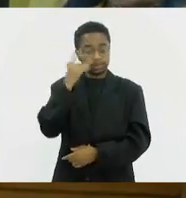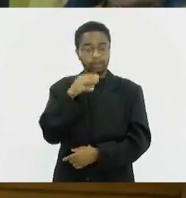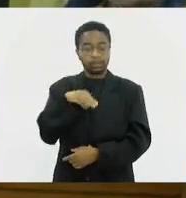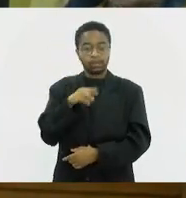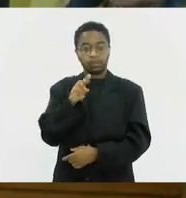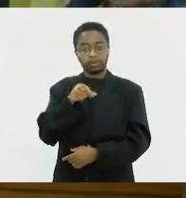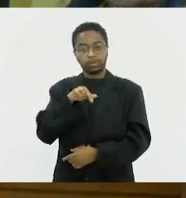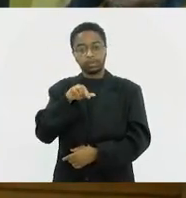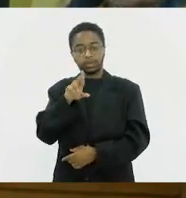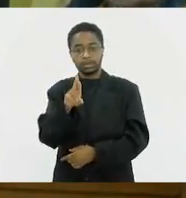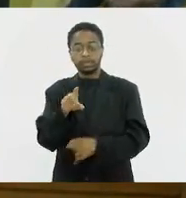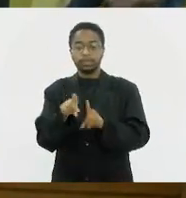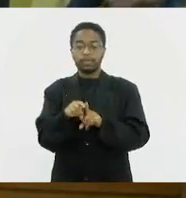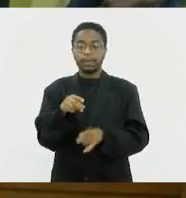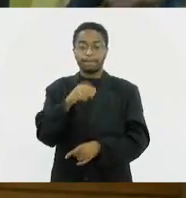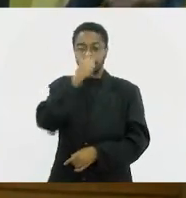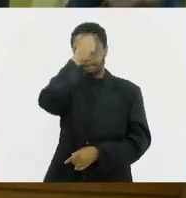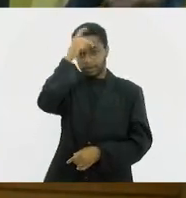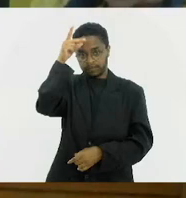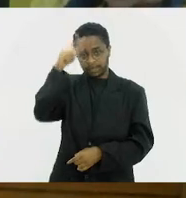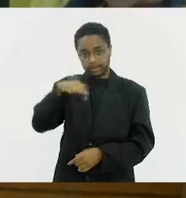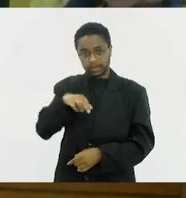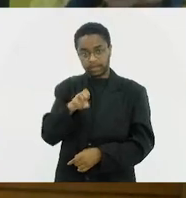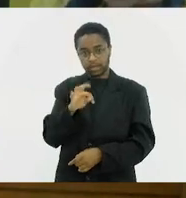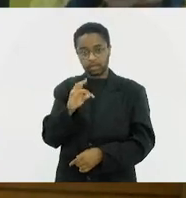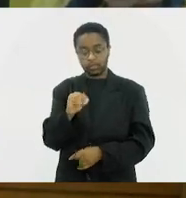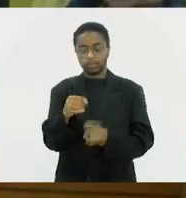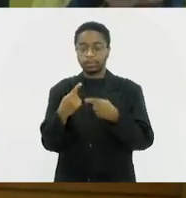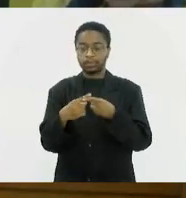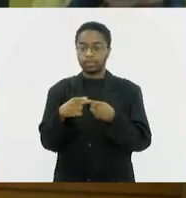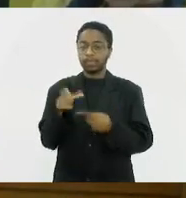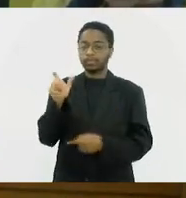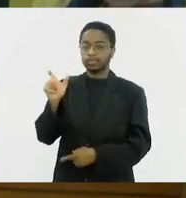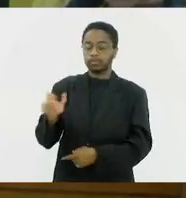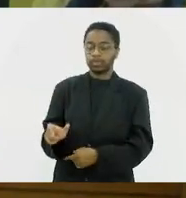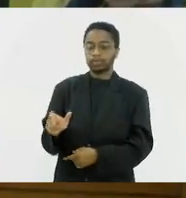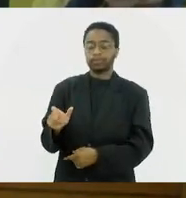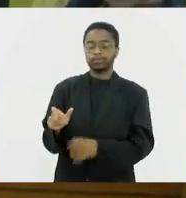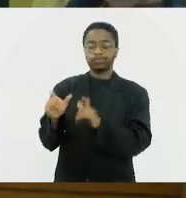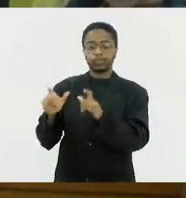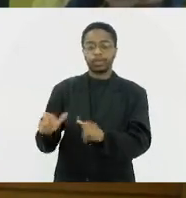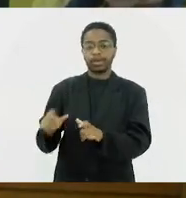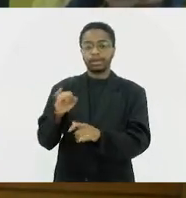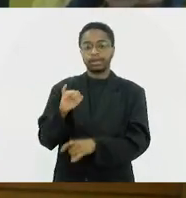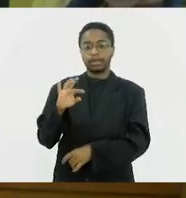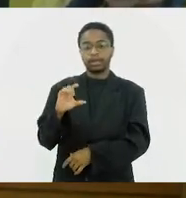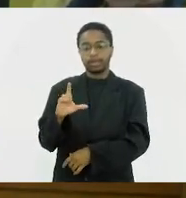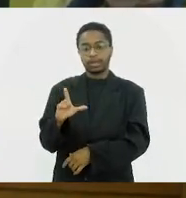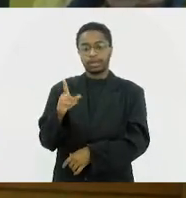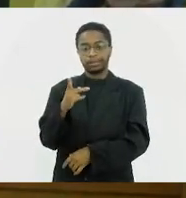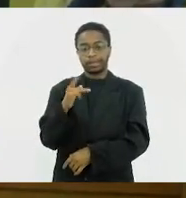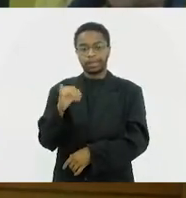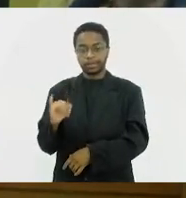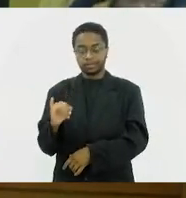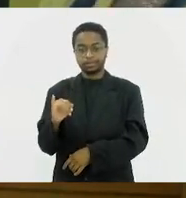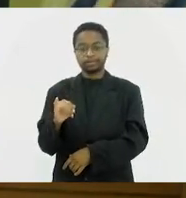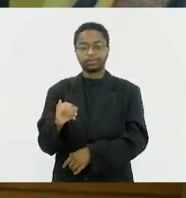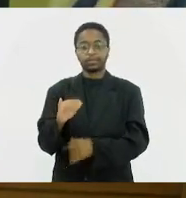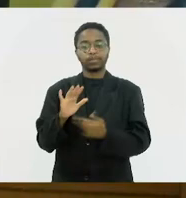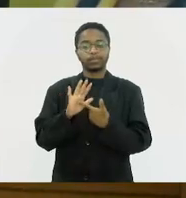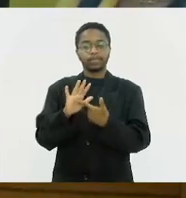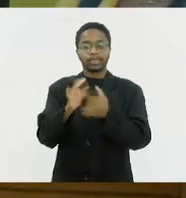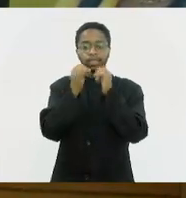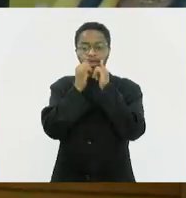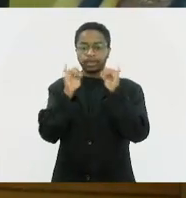nosso prefeito Neto, porque lá será a ILPI e que levará toda a boa energia para os